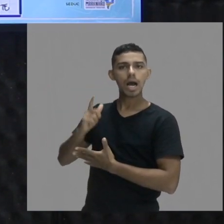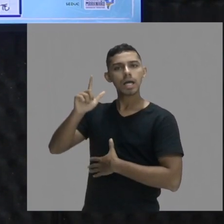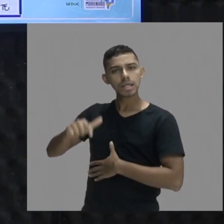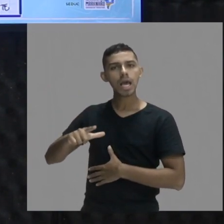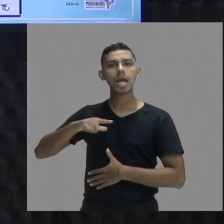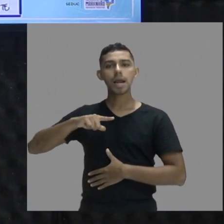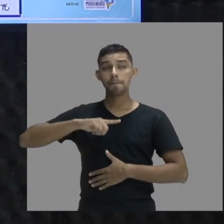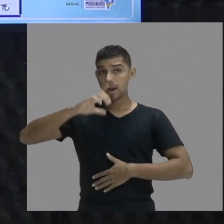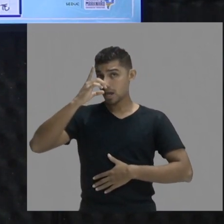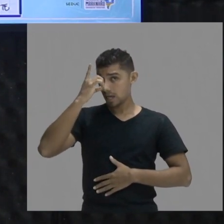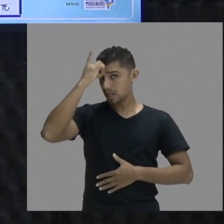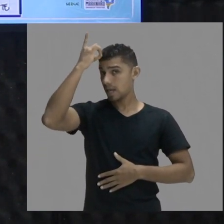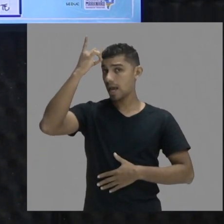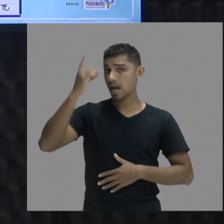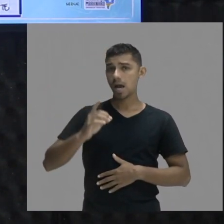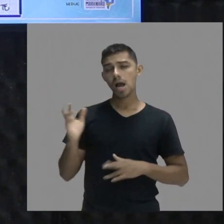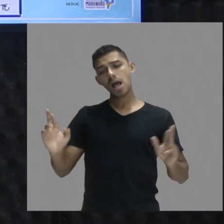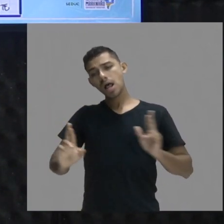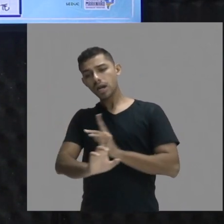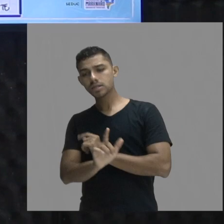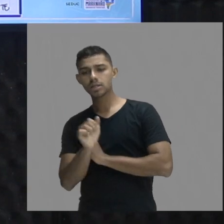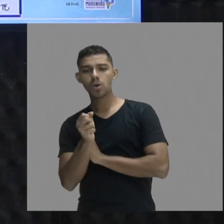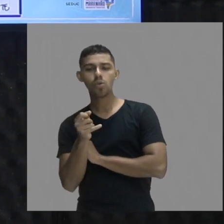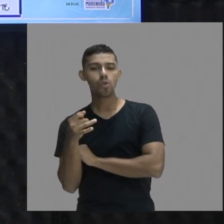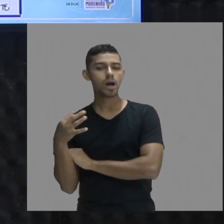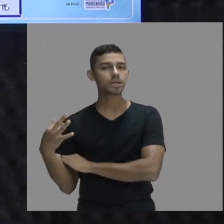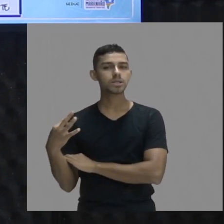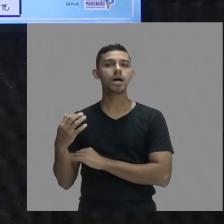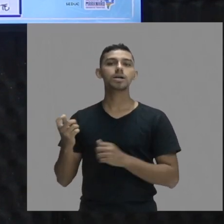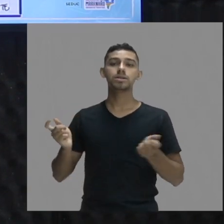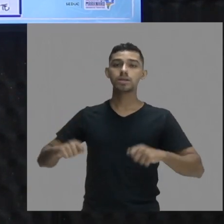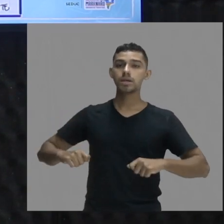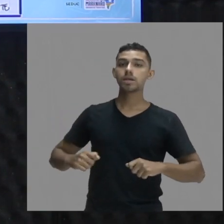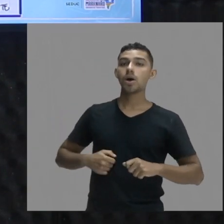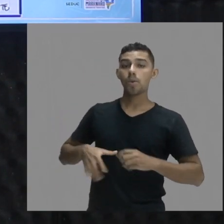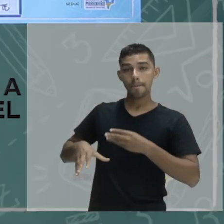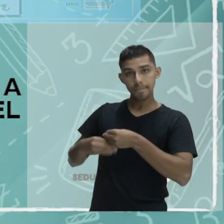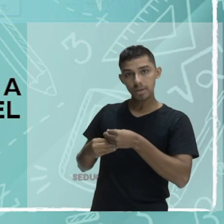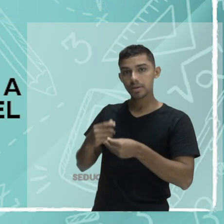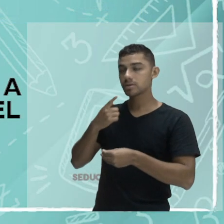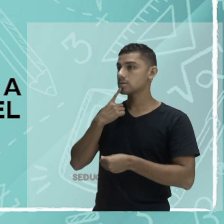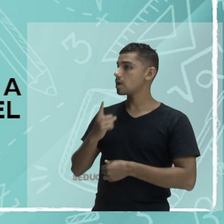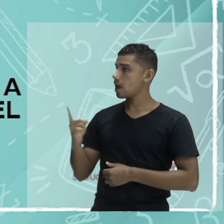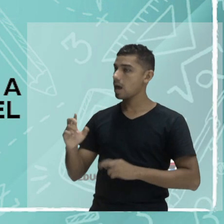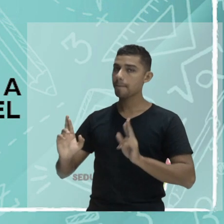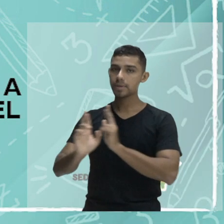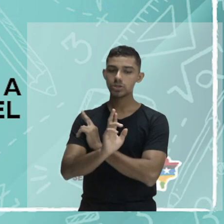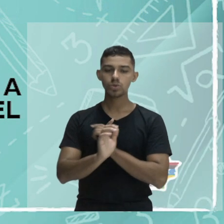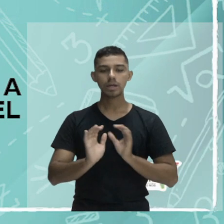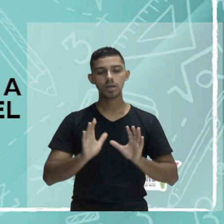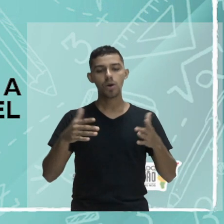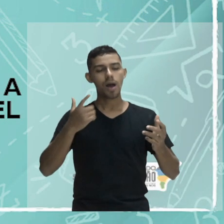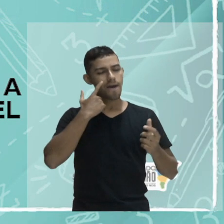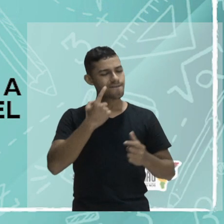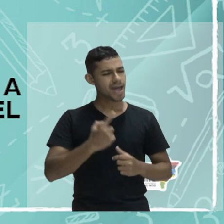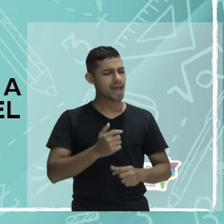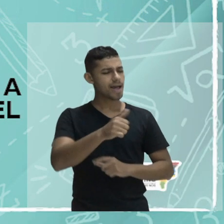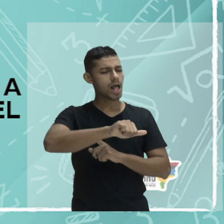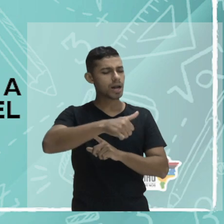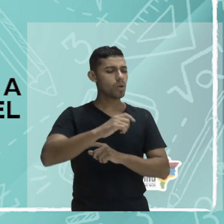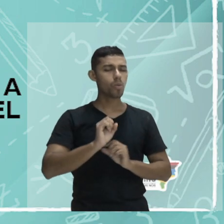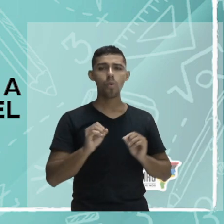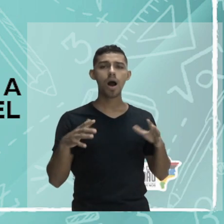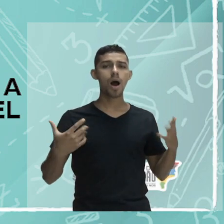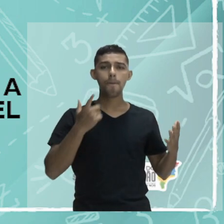uma ideia de uma relação entre quantidades. Tá? Então eu coloquei aqui uma situação para a gente verificar o que é uma